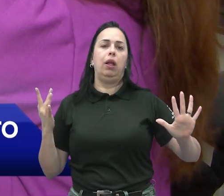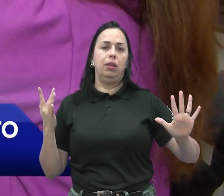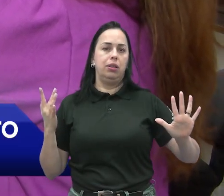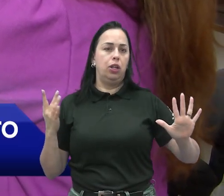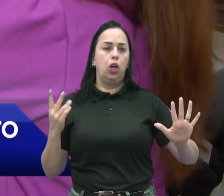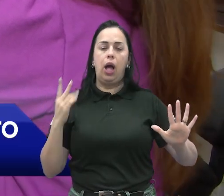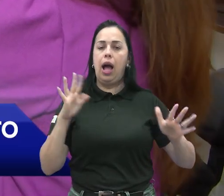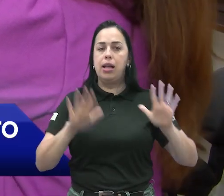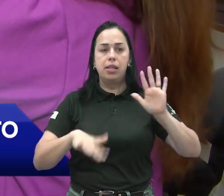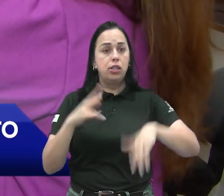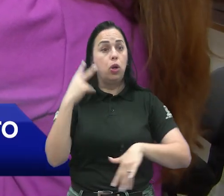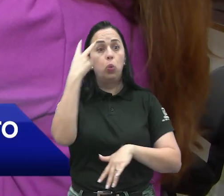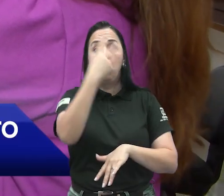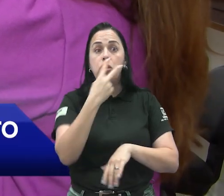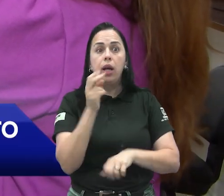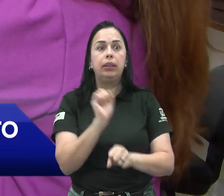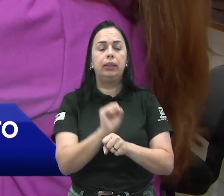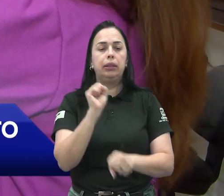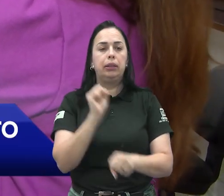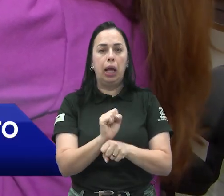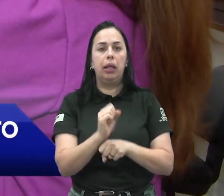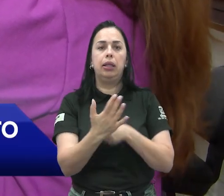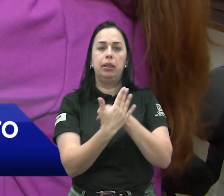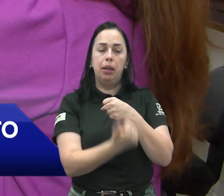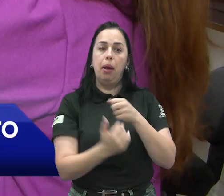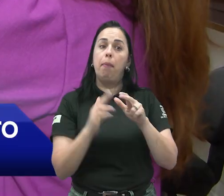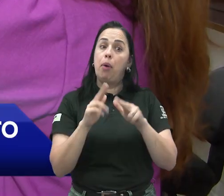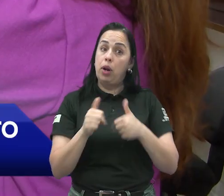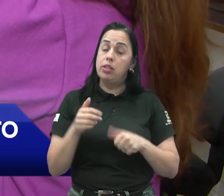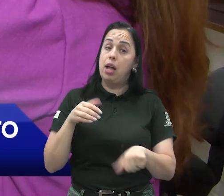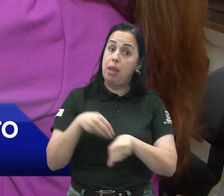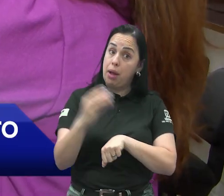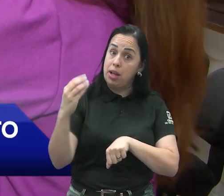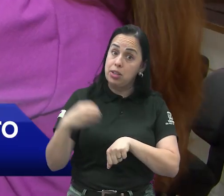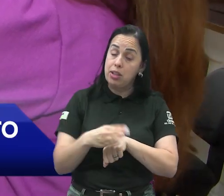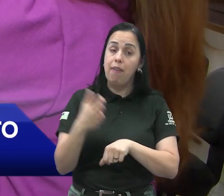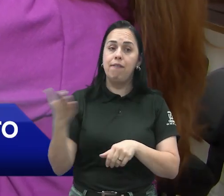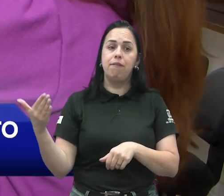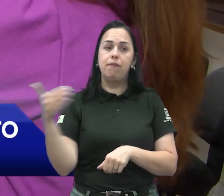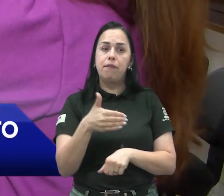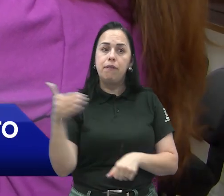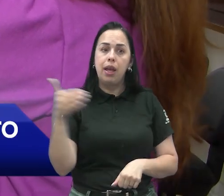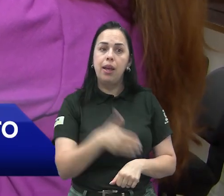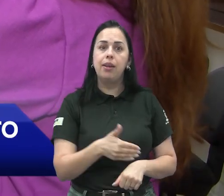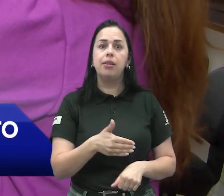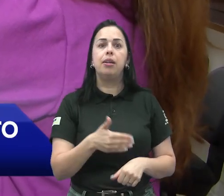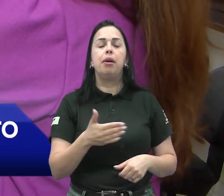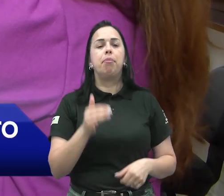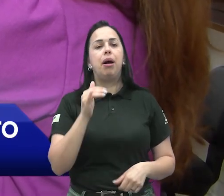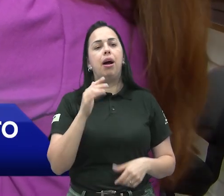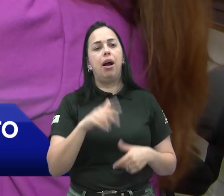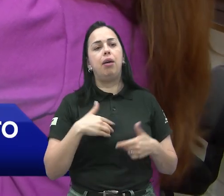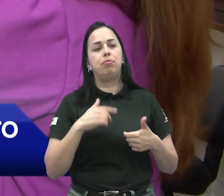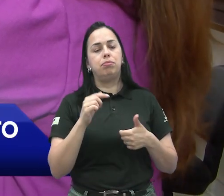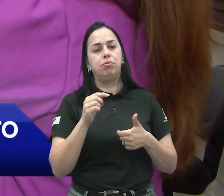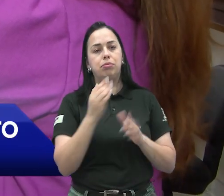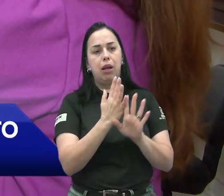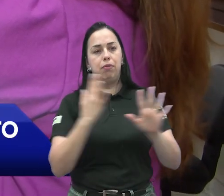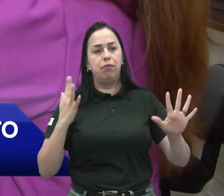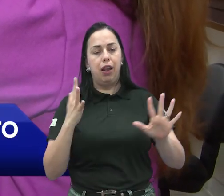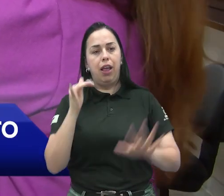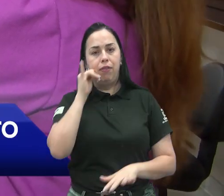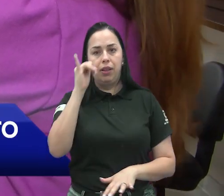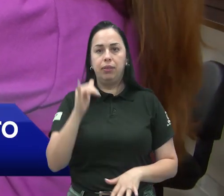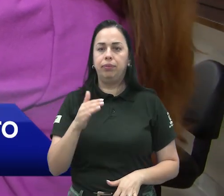aí enormes, 2 horas de espera. Então, a gente dá essa dica para o eleitor. Venham quanto antes para evitar